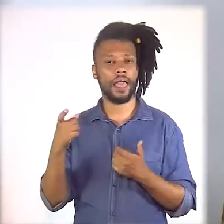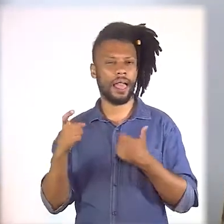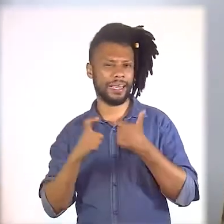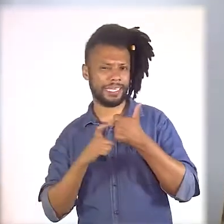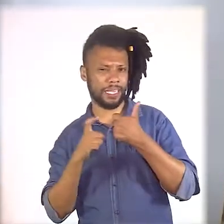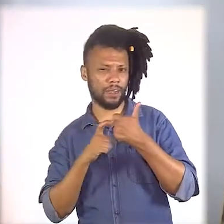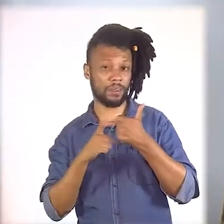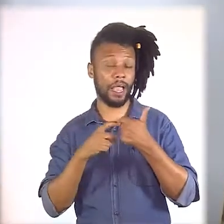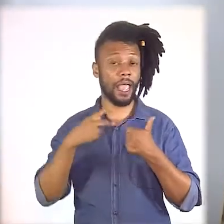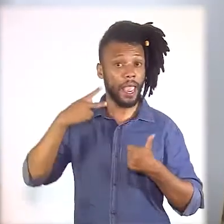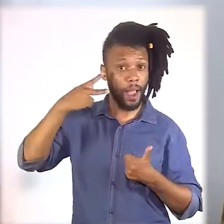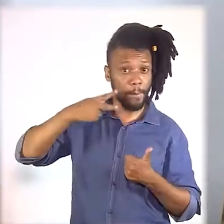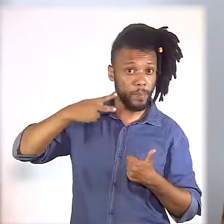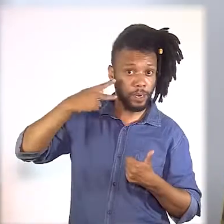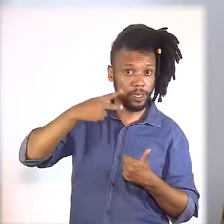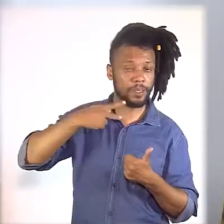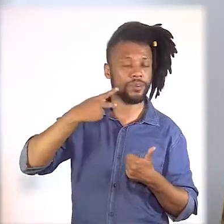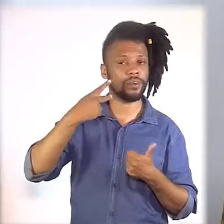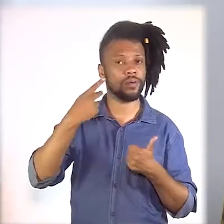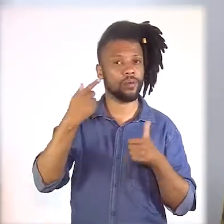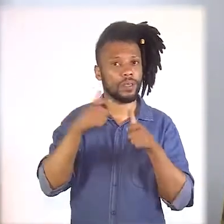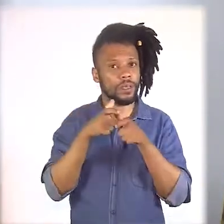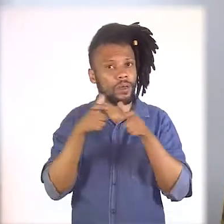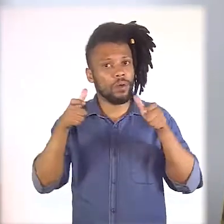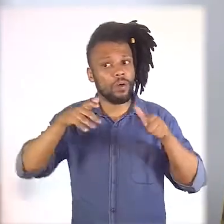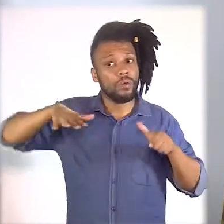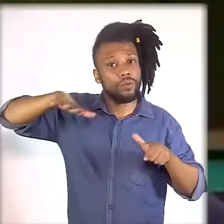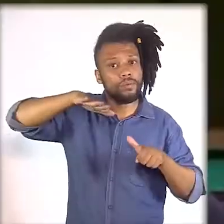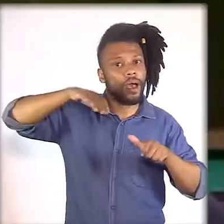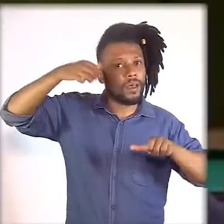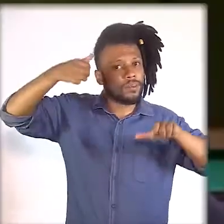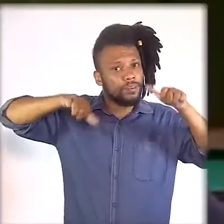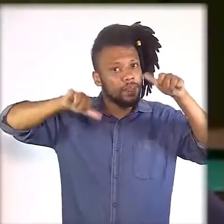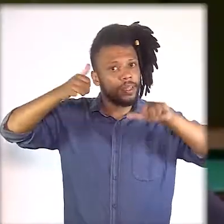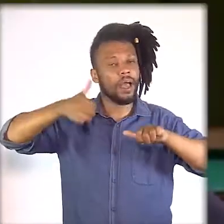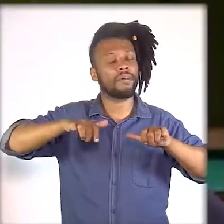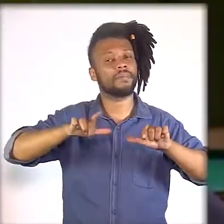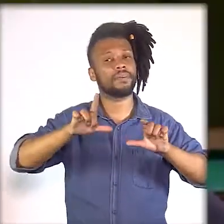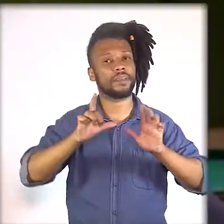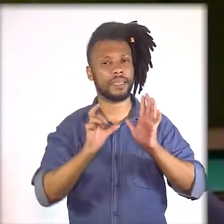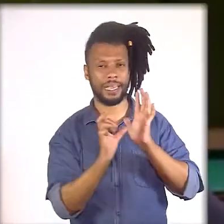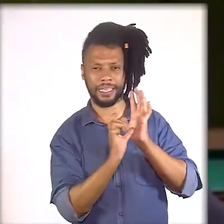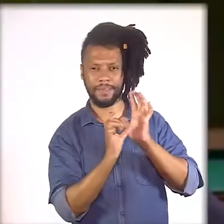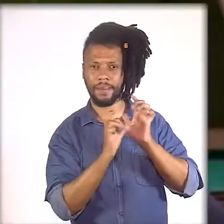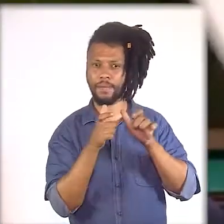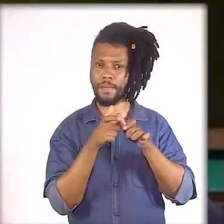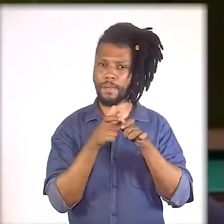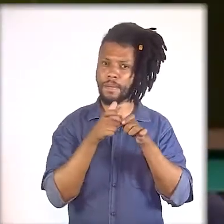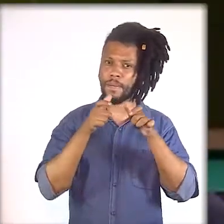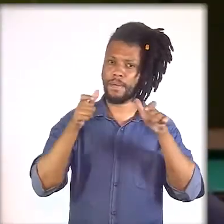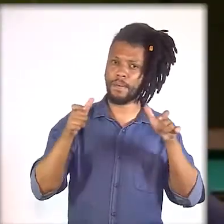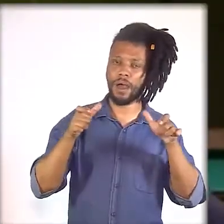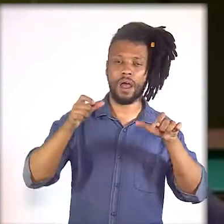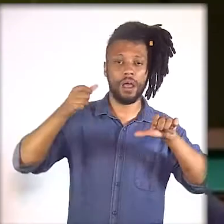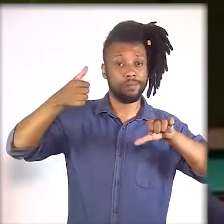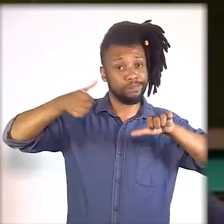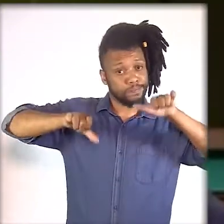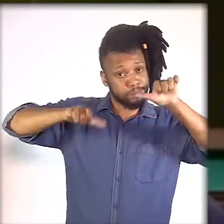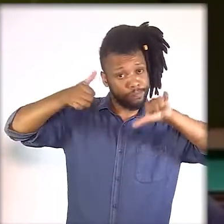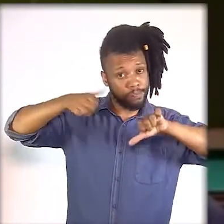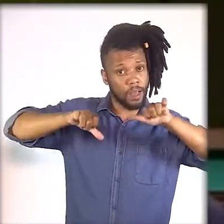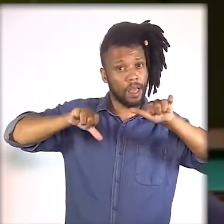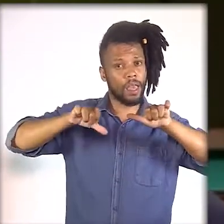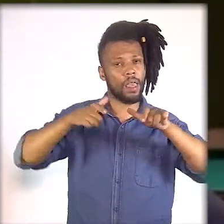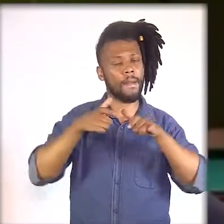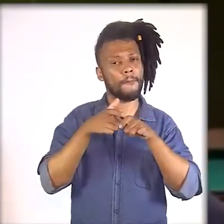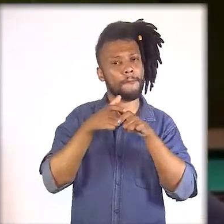imagina. E a política também com a ampliação do espaço de análise, porque as TVs a cabo foram ampliando o espaço de